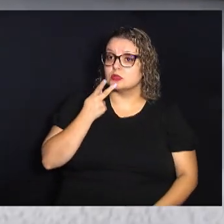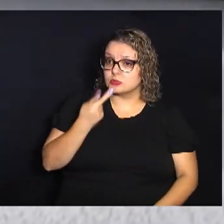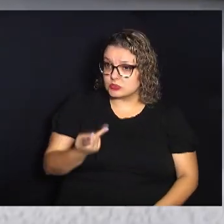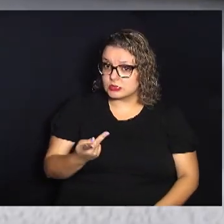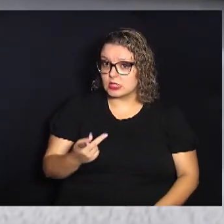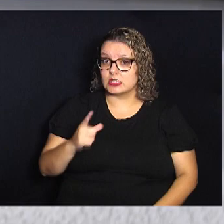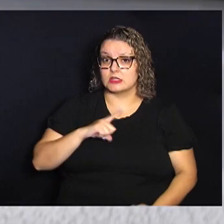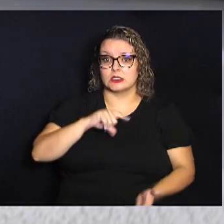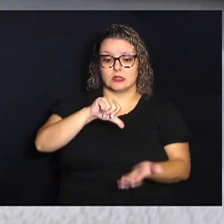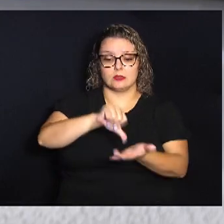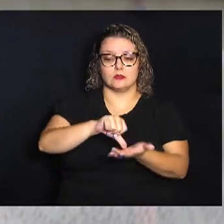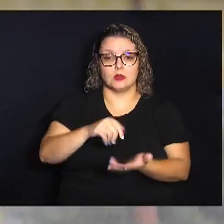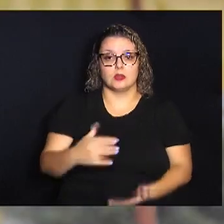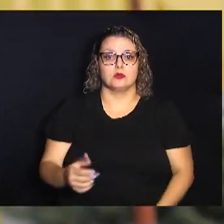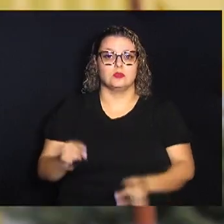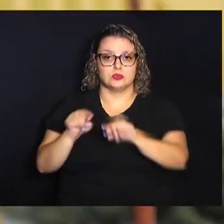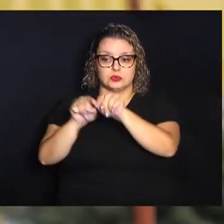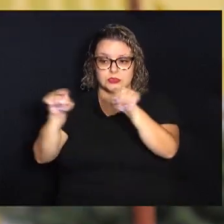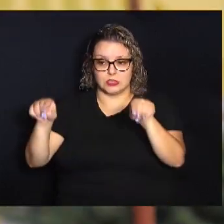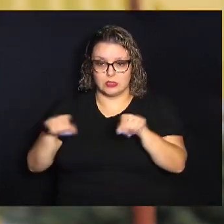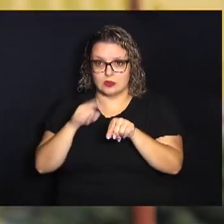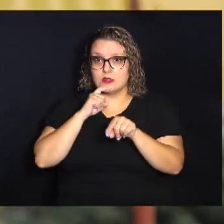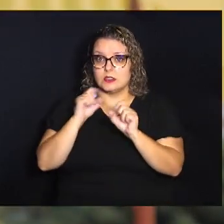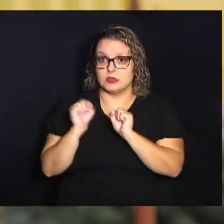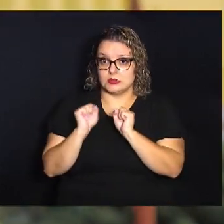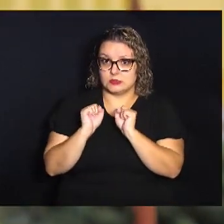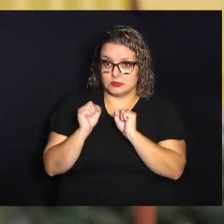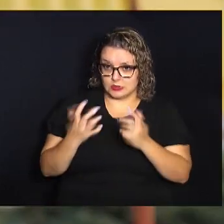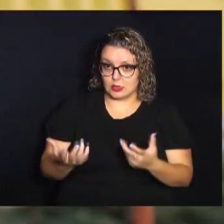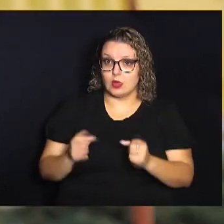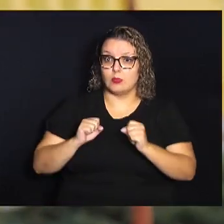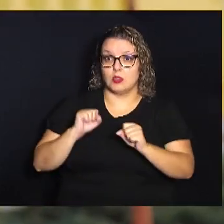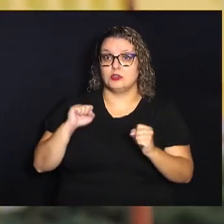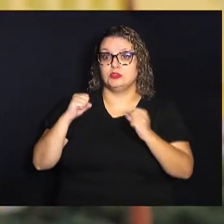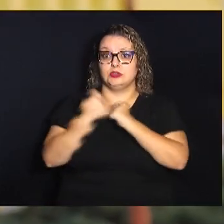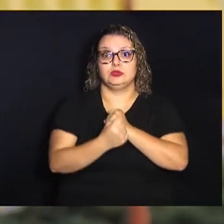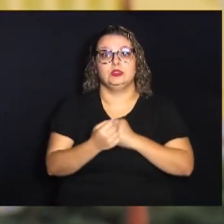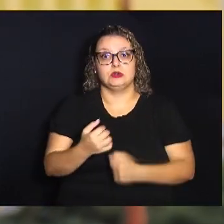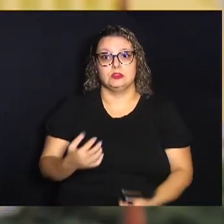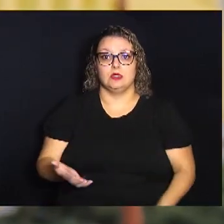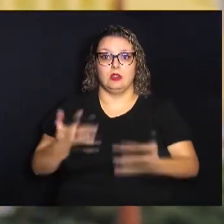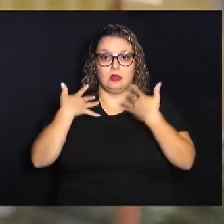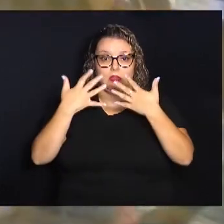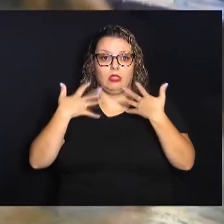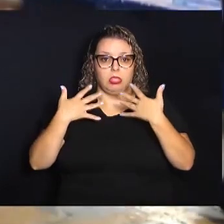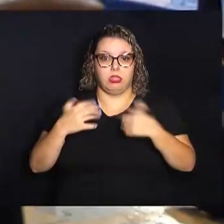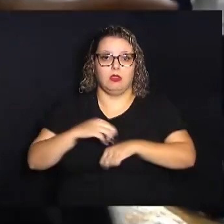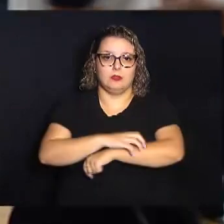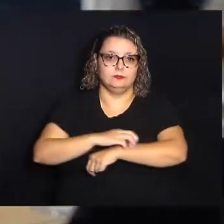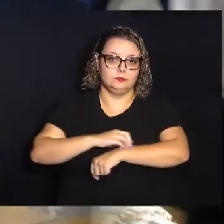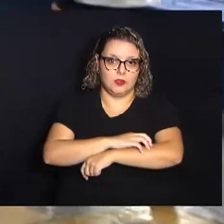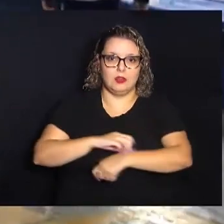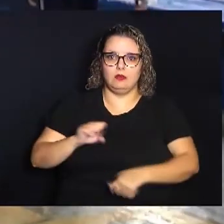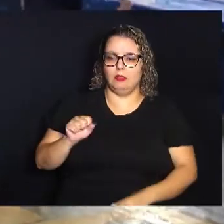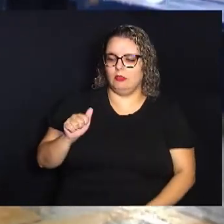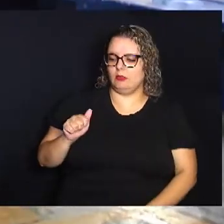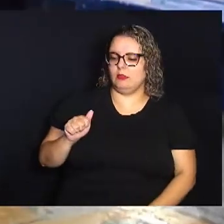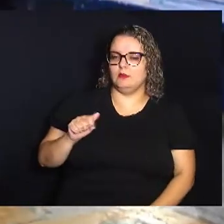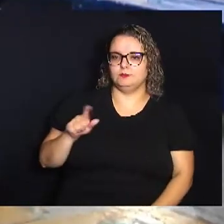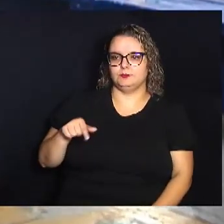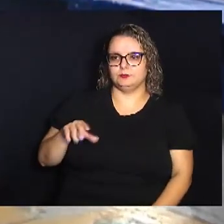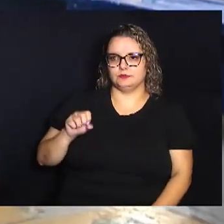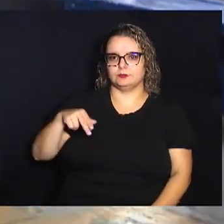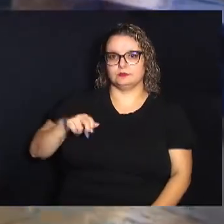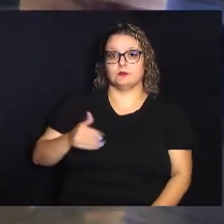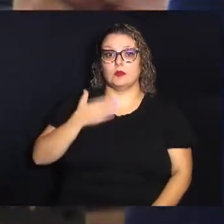uma unidade de ar-condicionado pode ajudar a proteger os alunos de alergias sazonais e melhorar a qualidade do ar